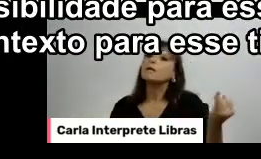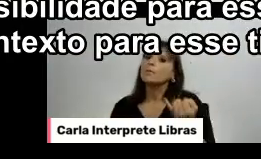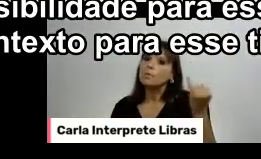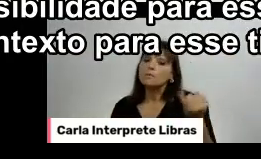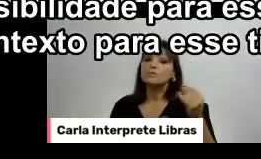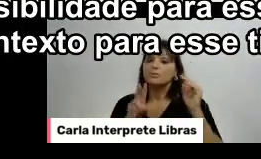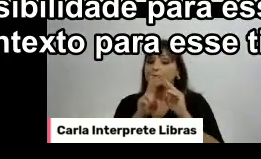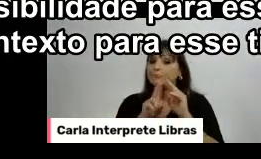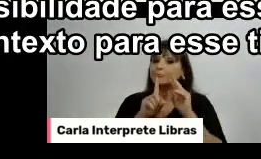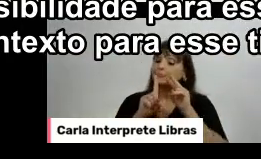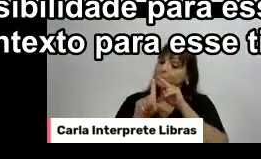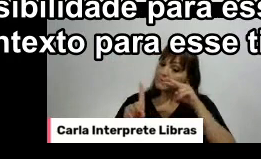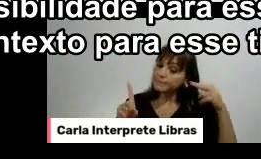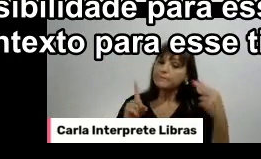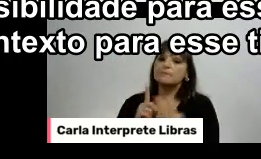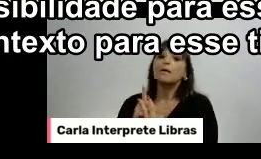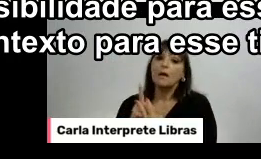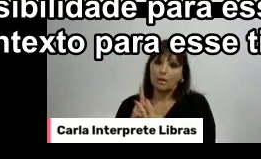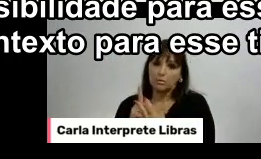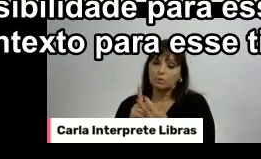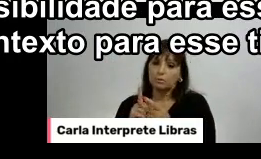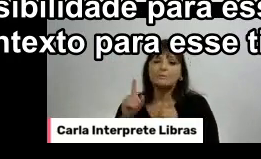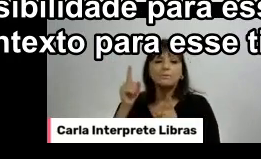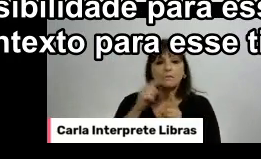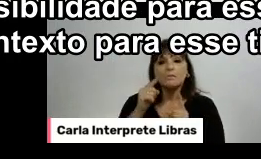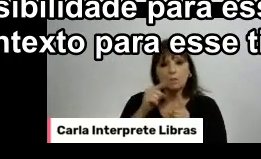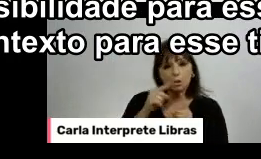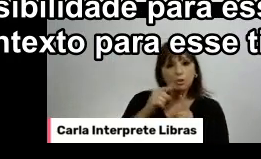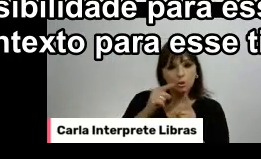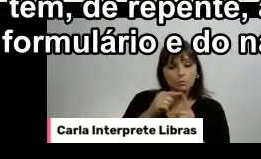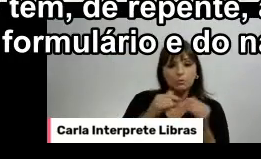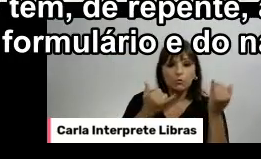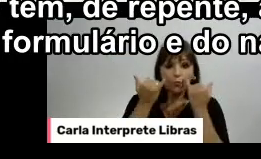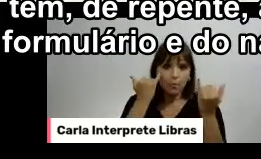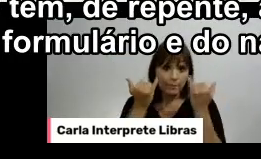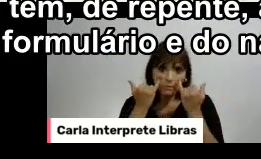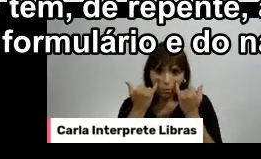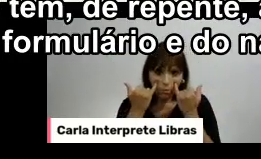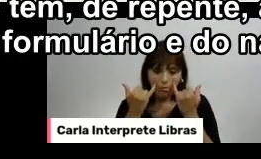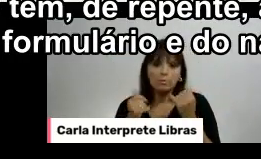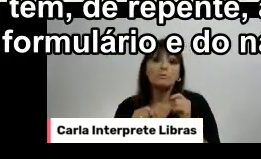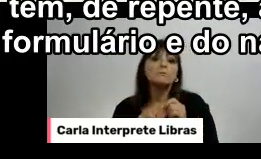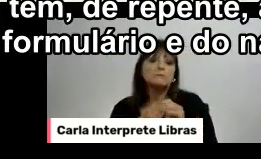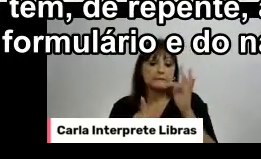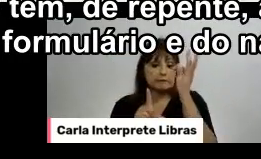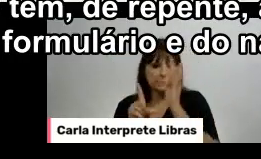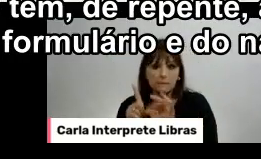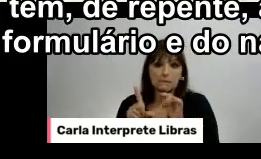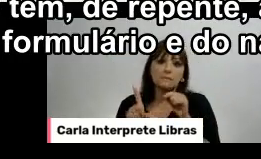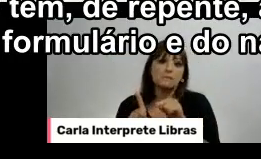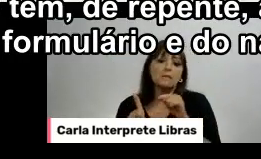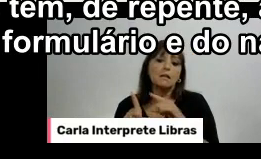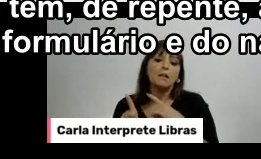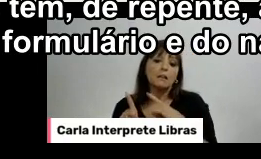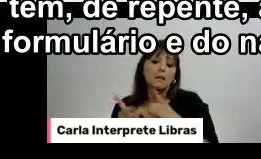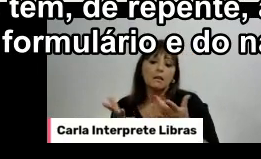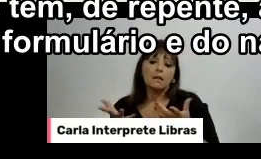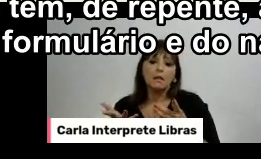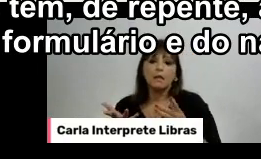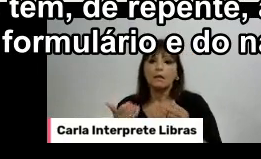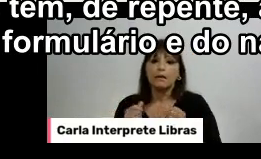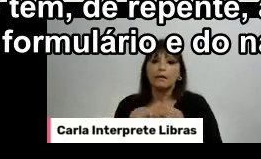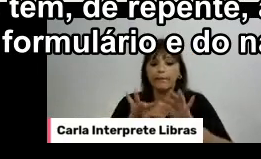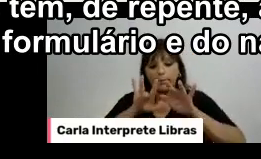para esse tipo de informação, né? Contexto para esse tipo de informação que quando tem, de repente a pessoa está preenchendo